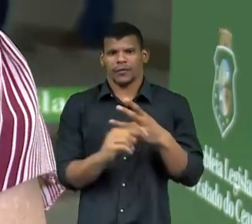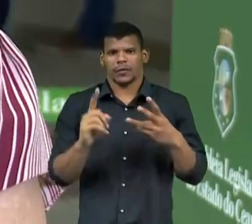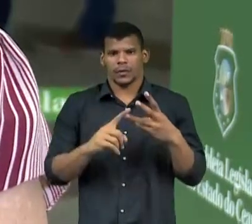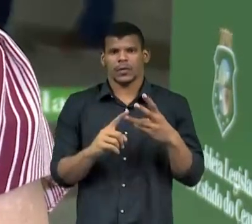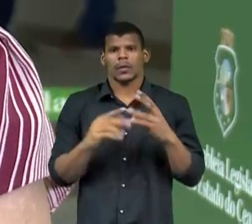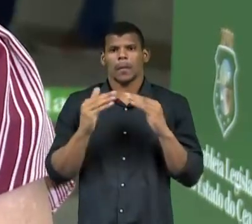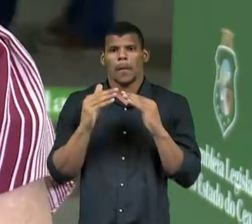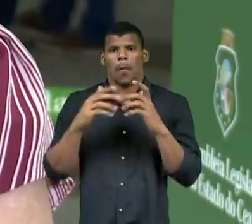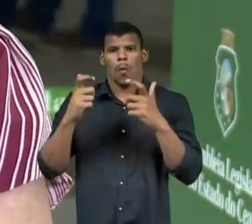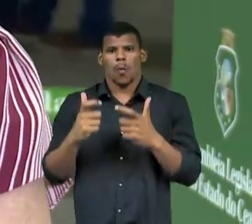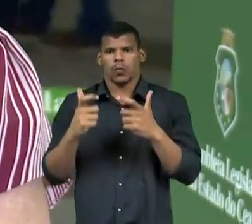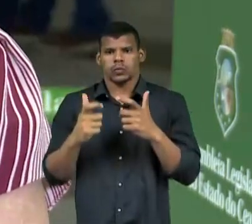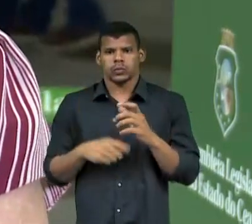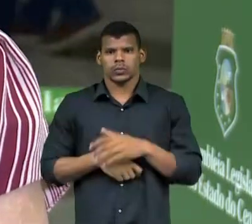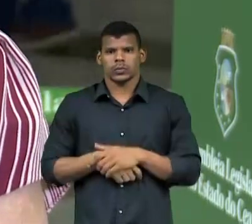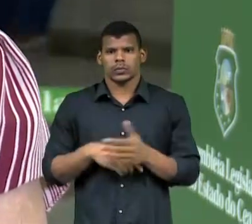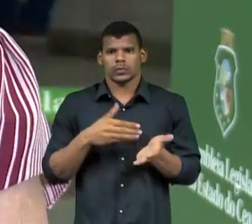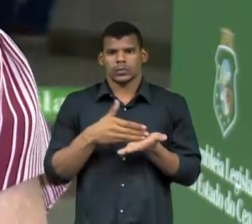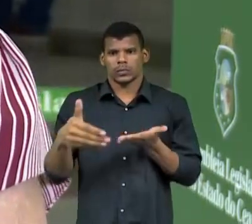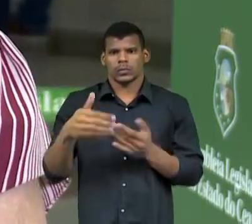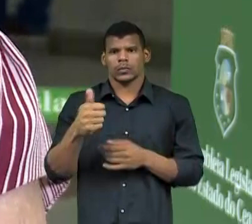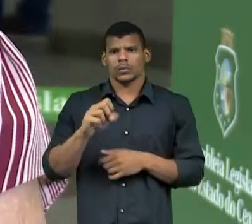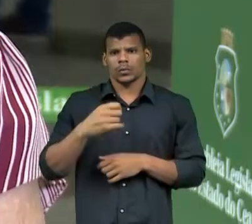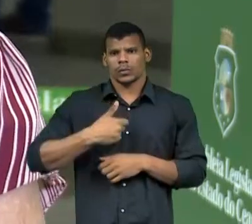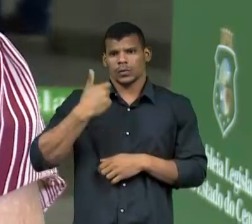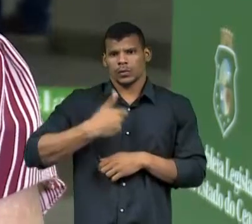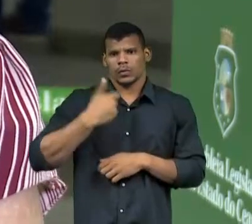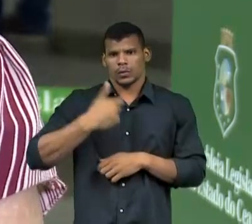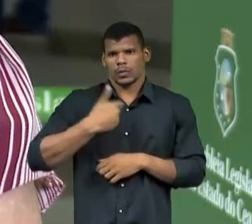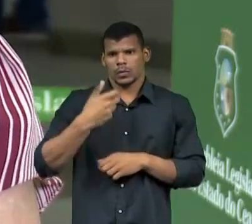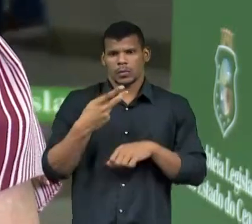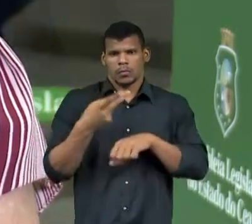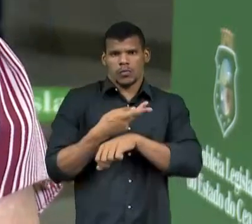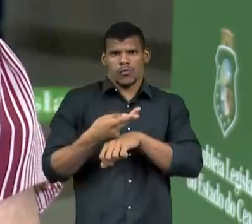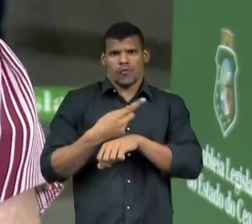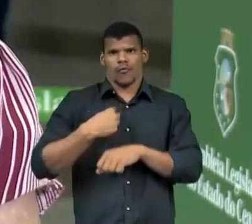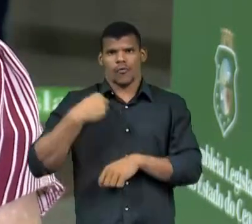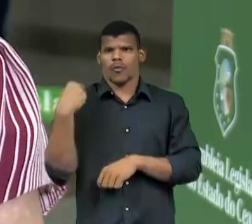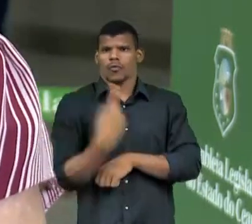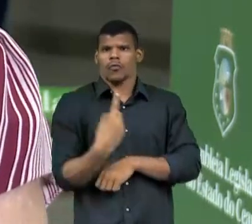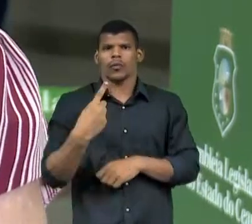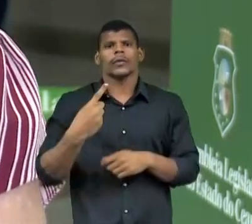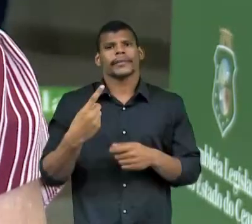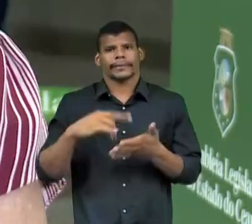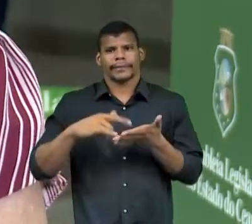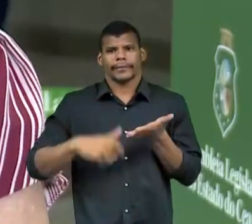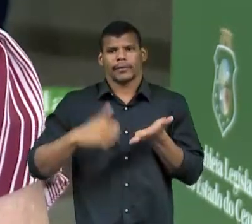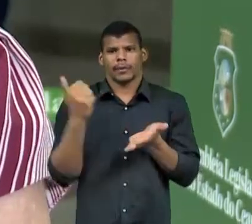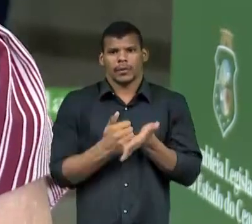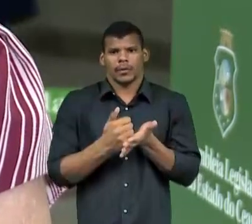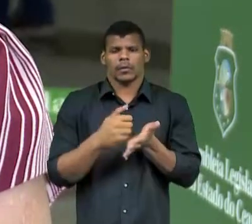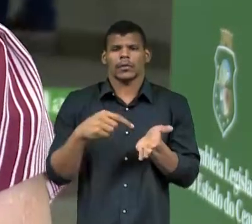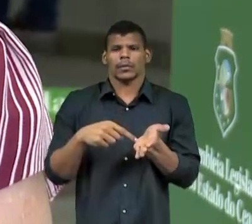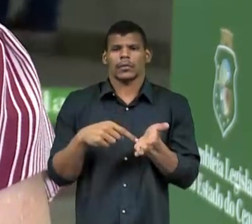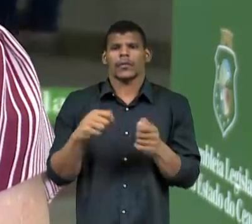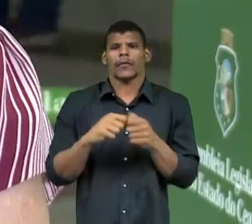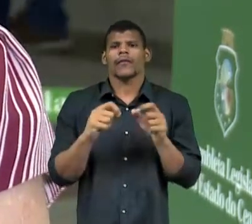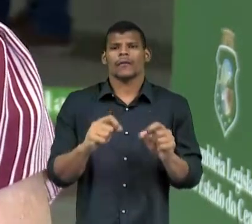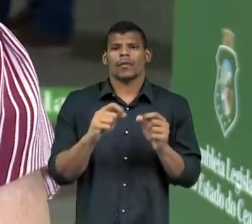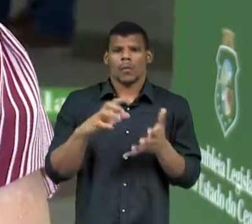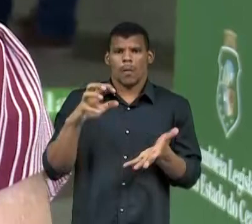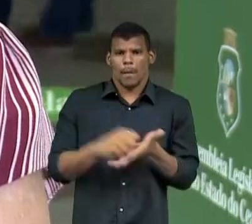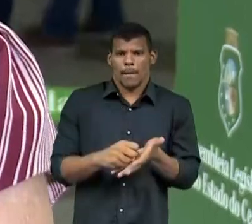A partir de 18 anos, né, a comunidade pode procurar a gente, trazer a documentação e fazer a sua matrícula